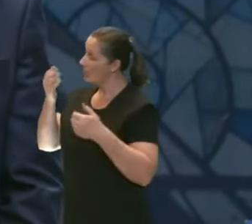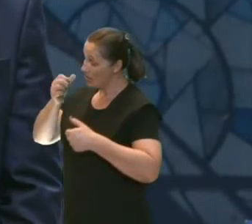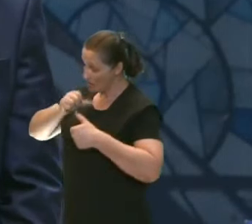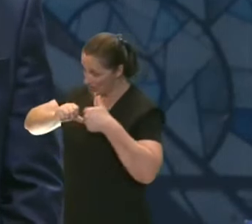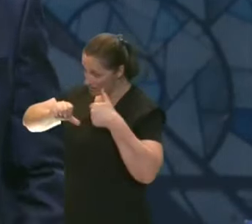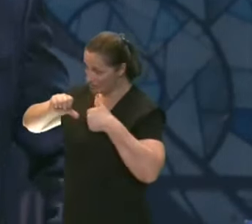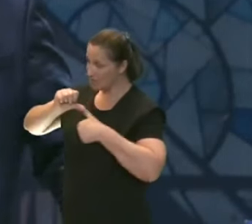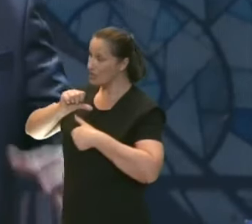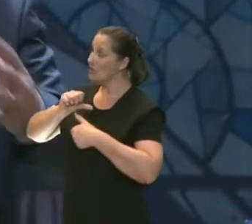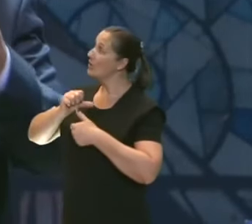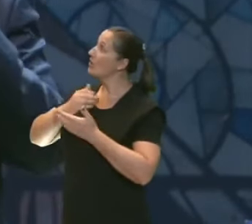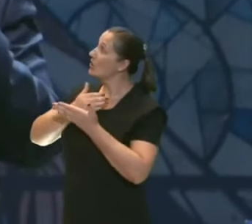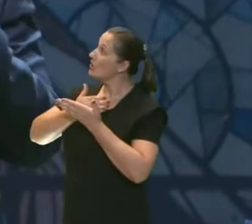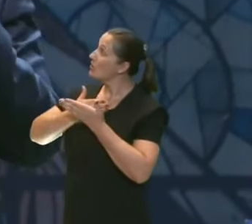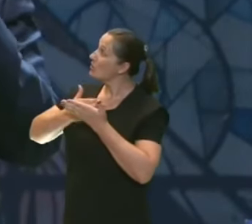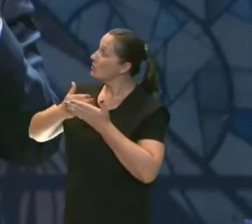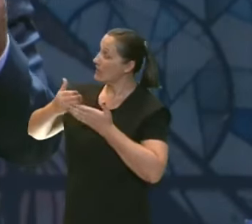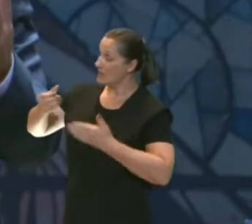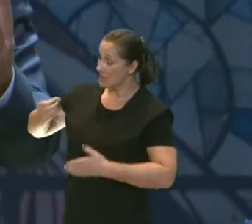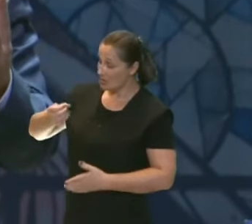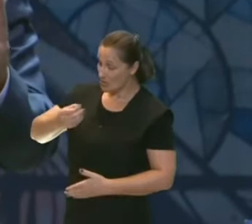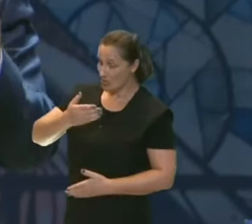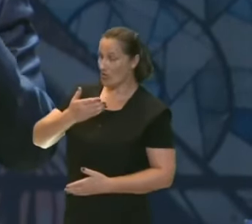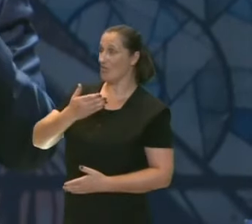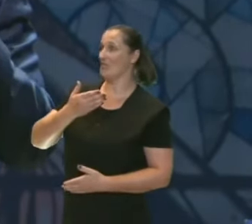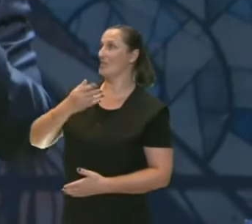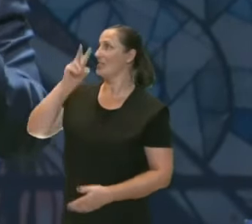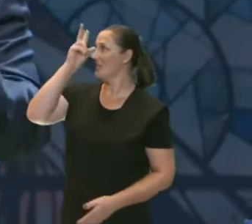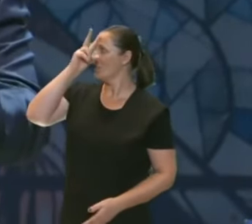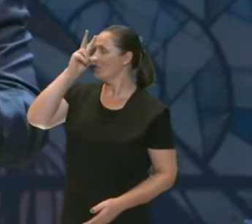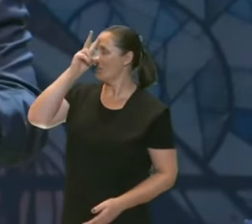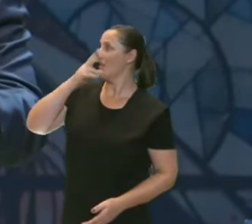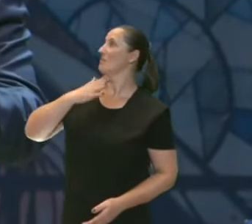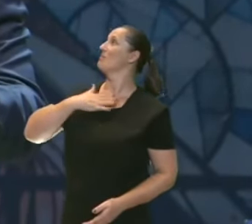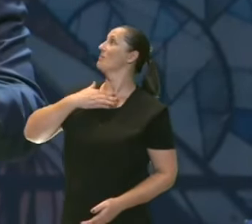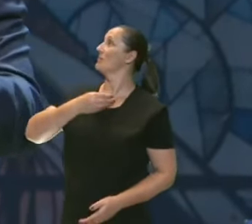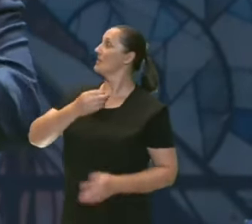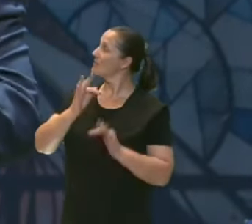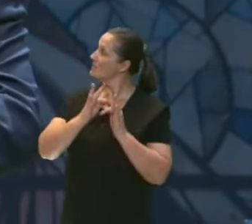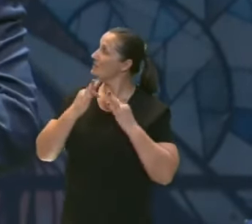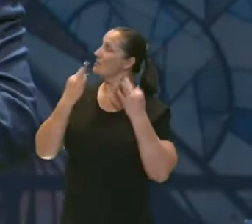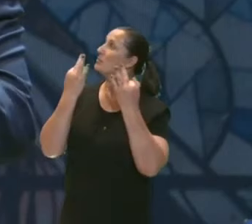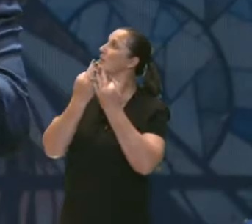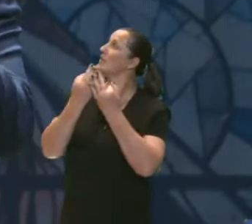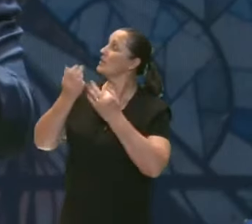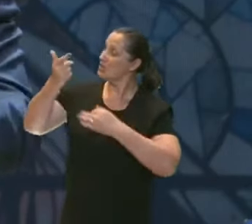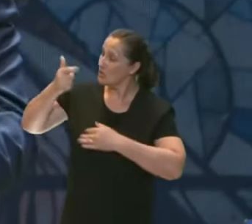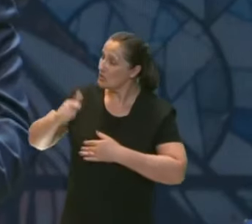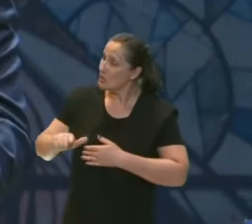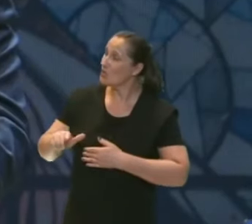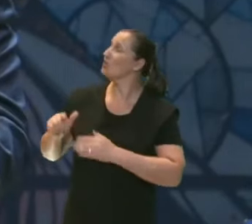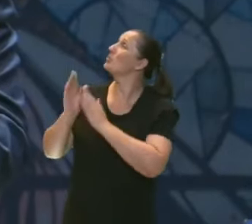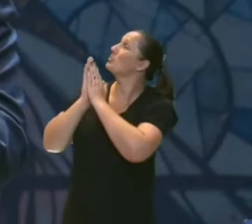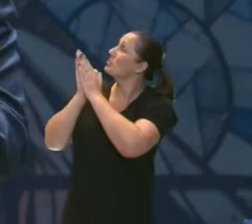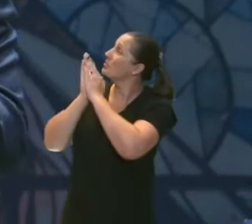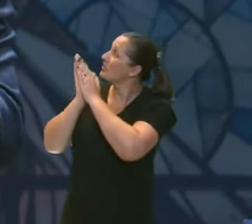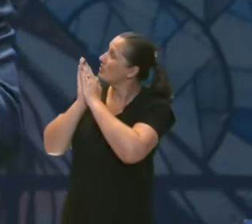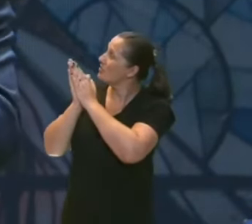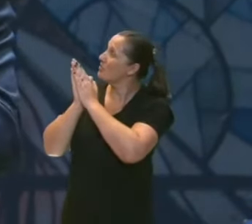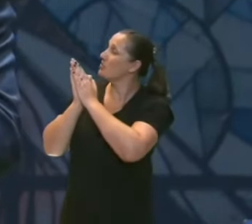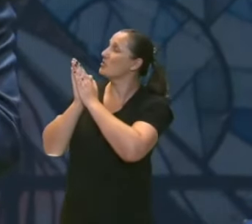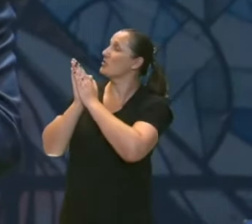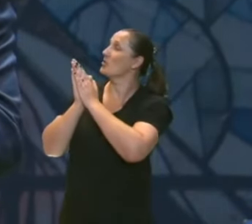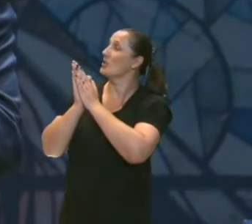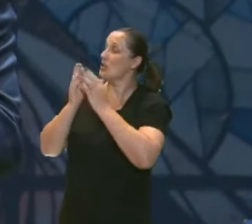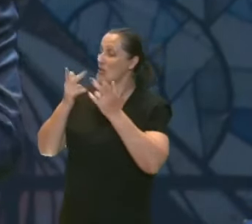nova história, a renovação da história. Faz de novo, começa de novo, faz